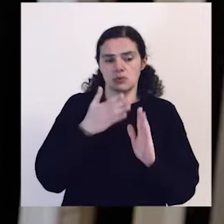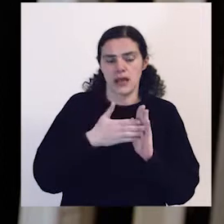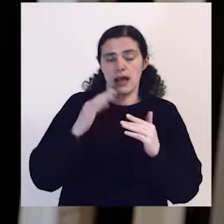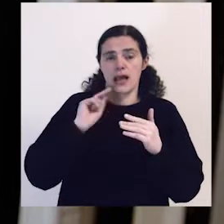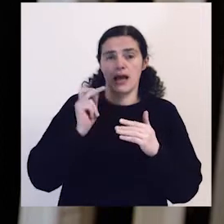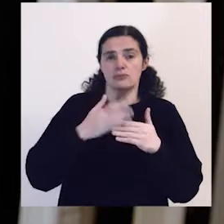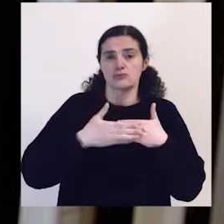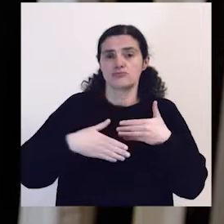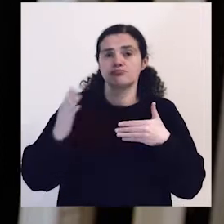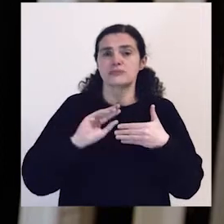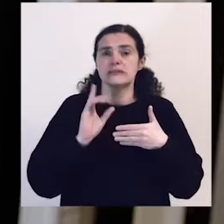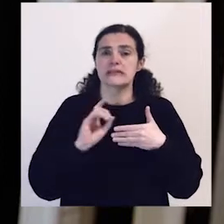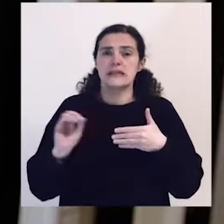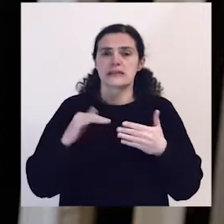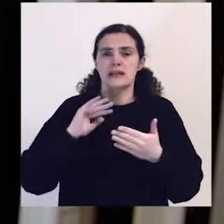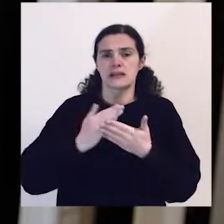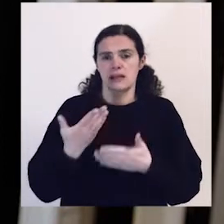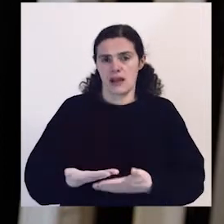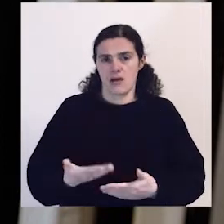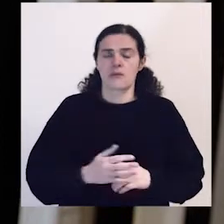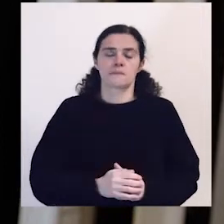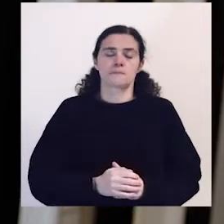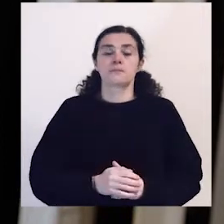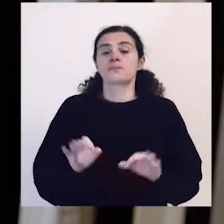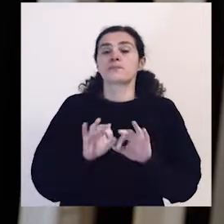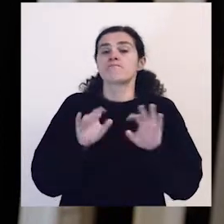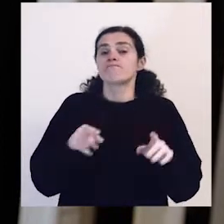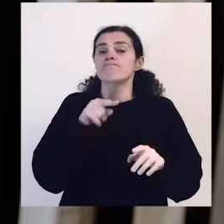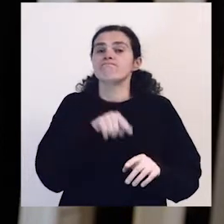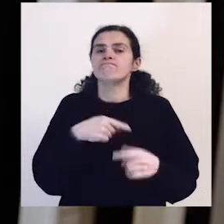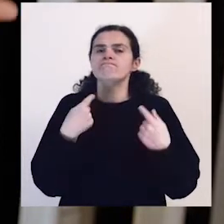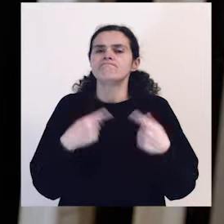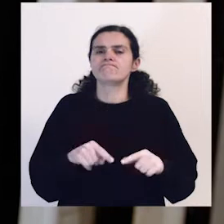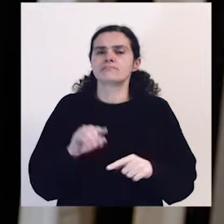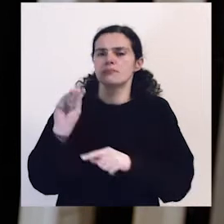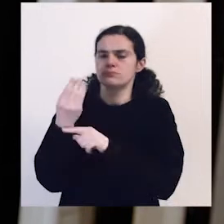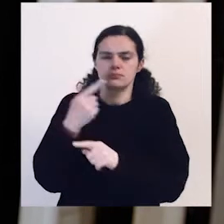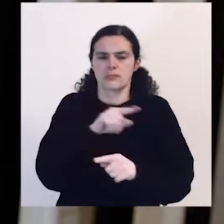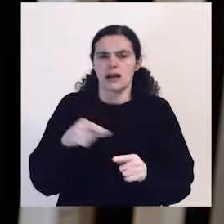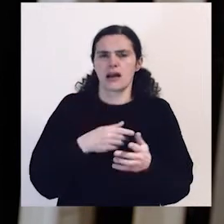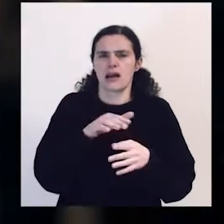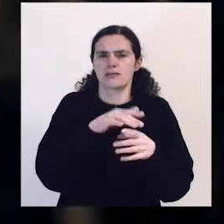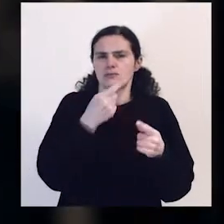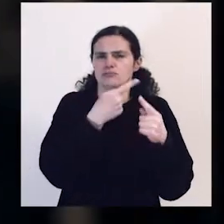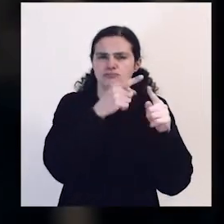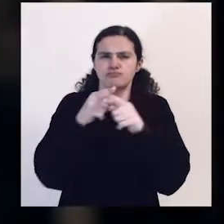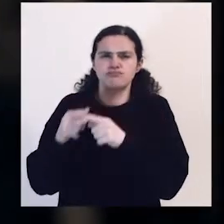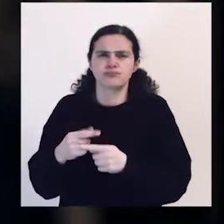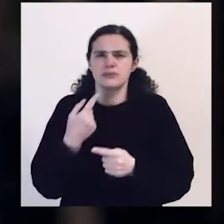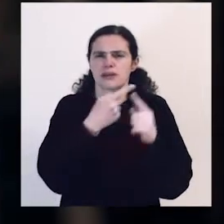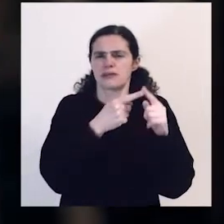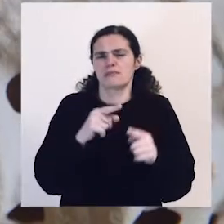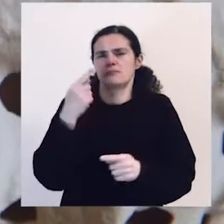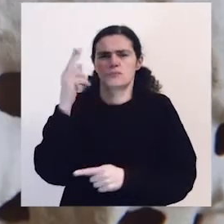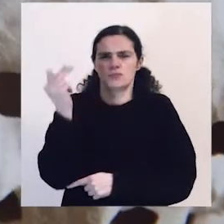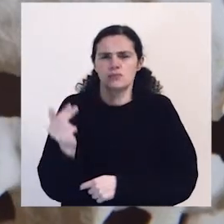anos 60 até à atualidade. Como tal, temos obras de inúmeras tipologias diferentes, obras em